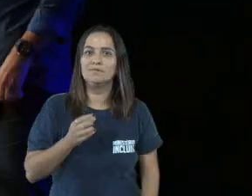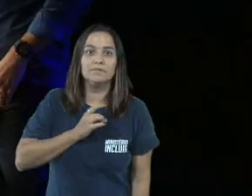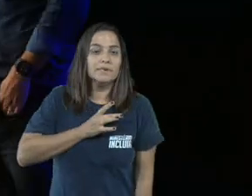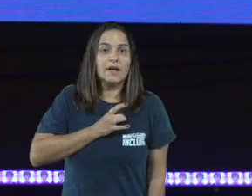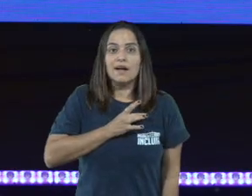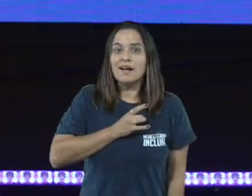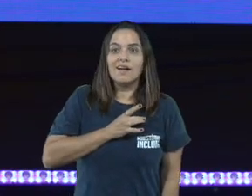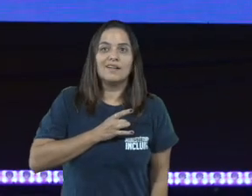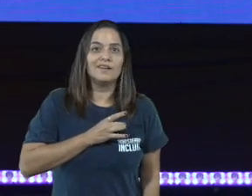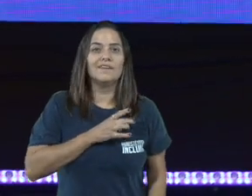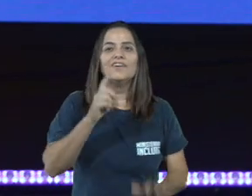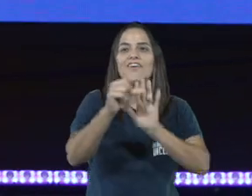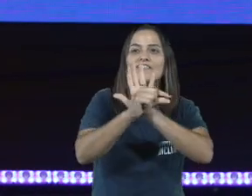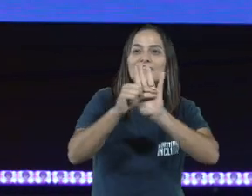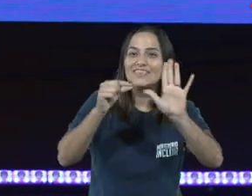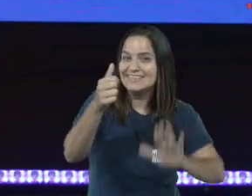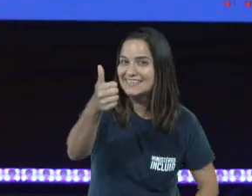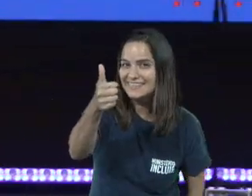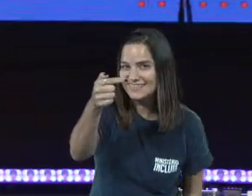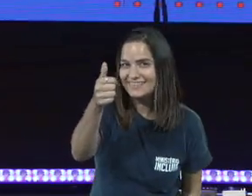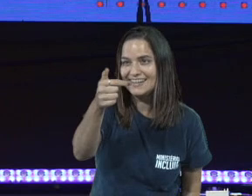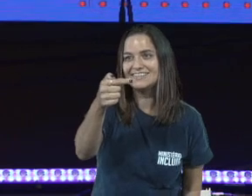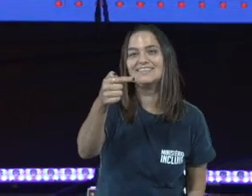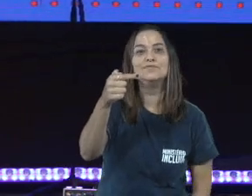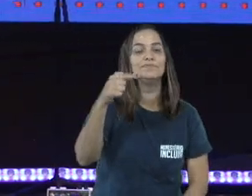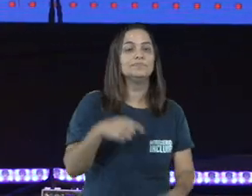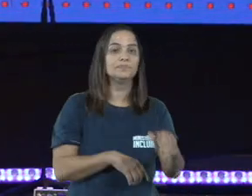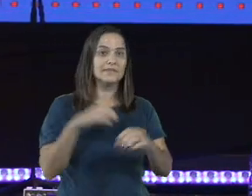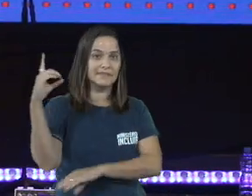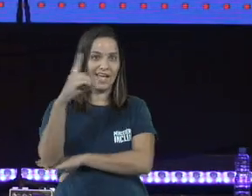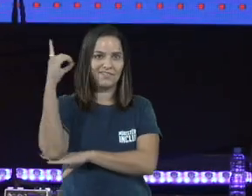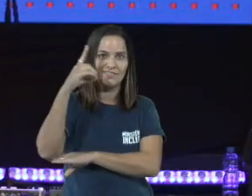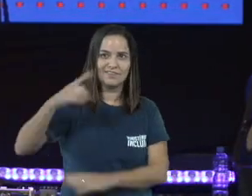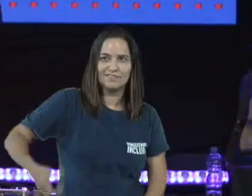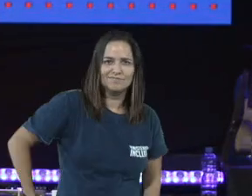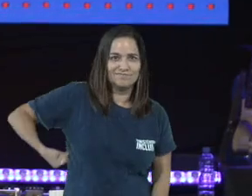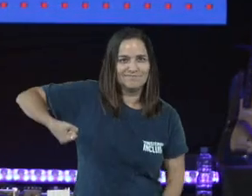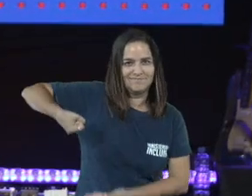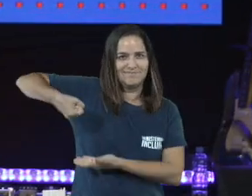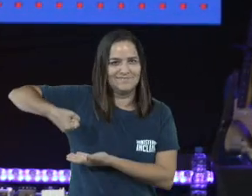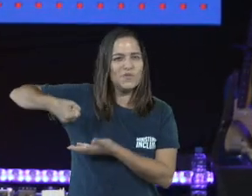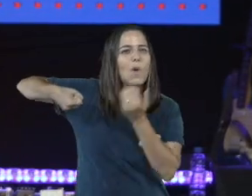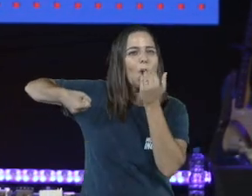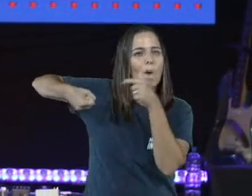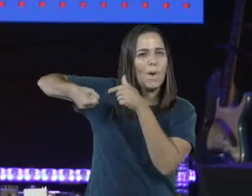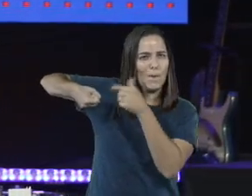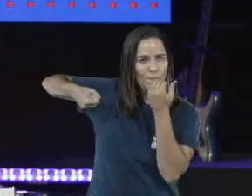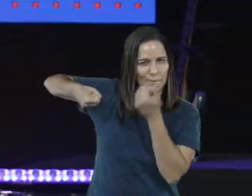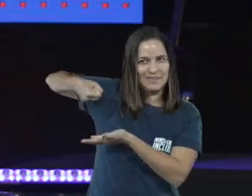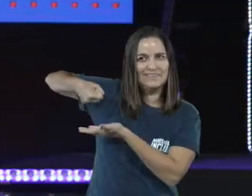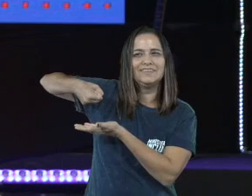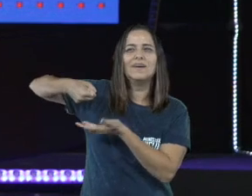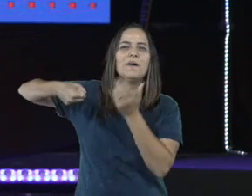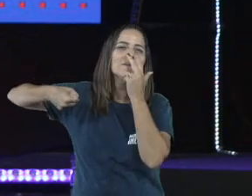em lá e ele chega lá para ver os seus irmãos para ver com o pai dele falou ele leva os queijo ele era mineiro ele